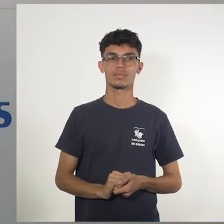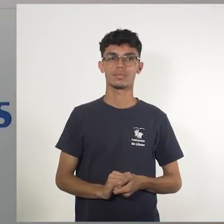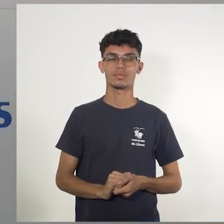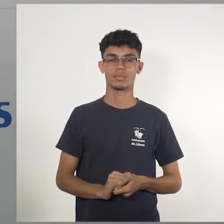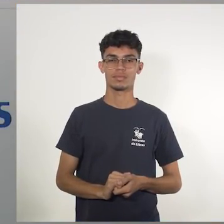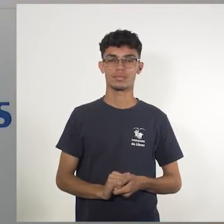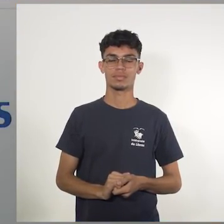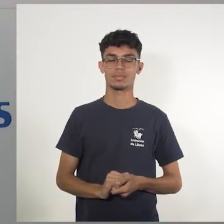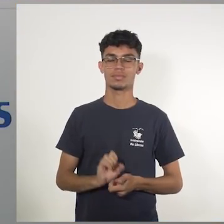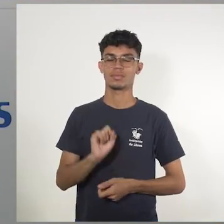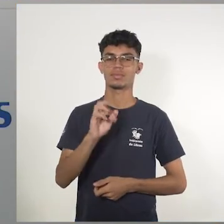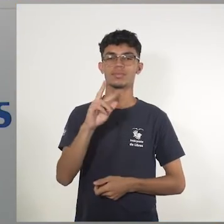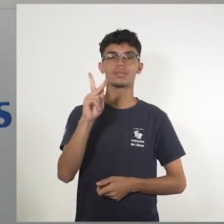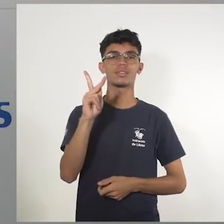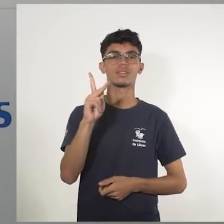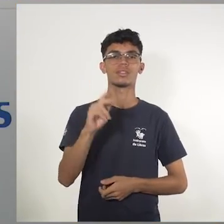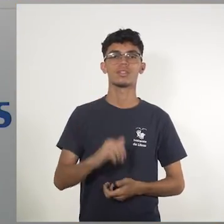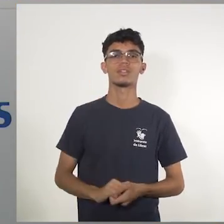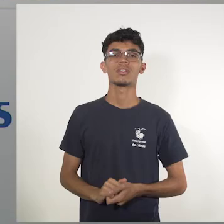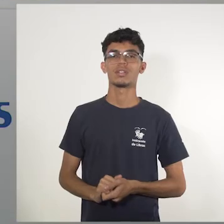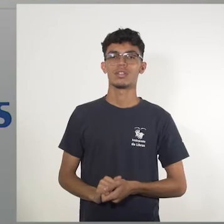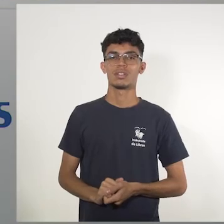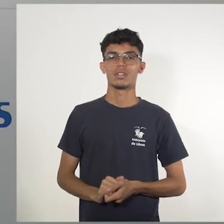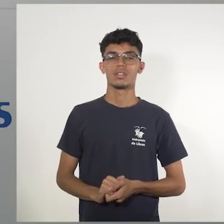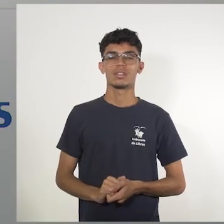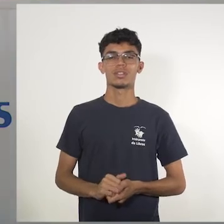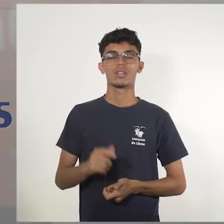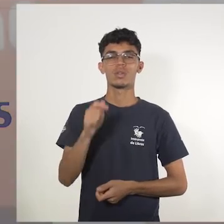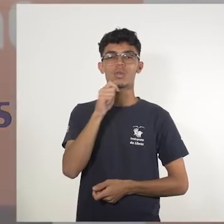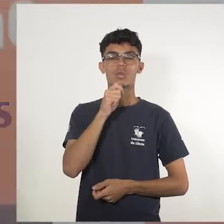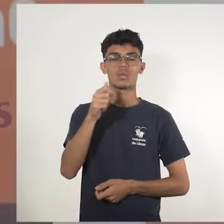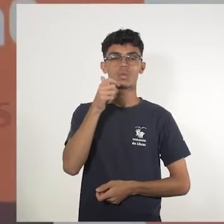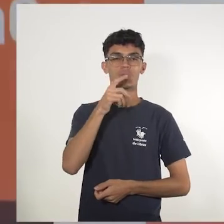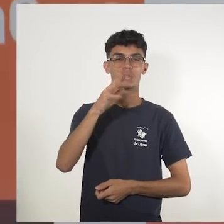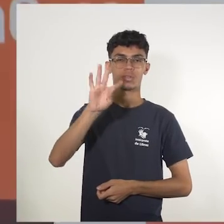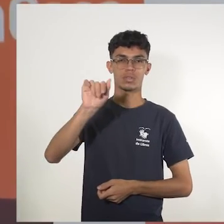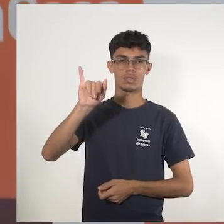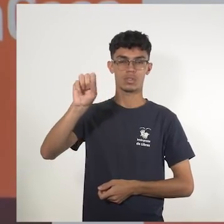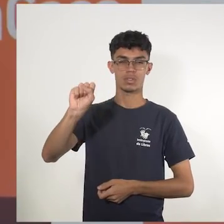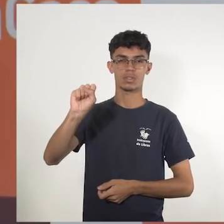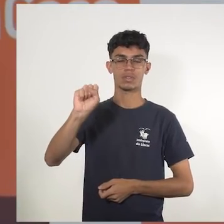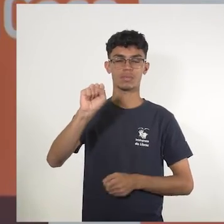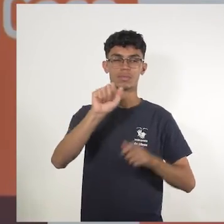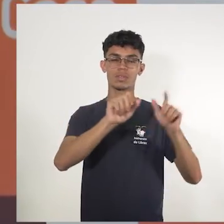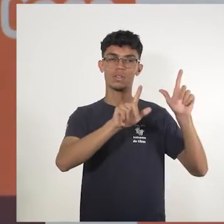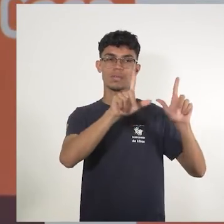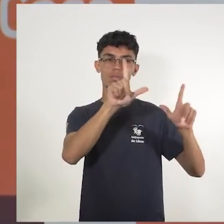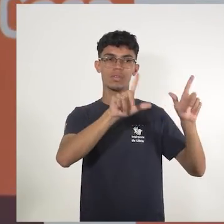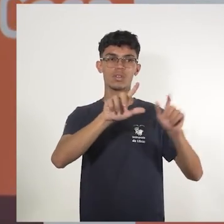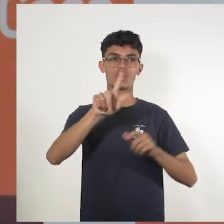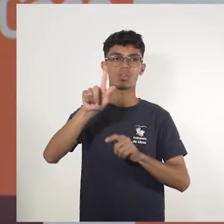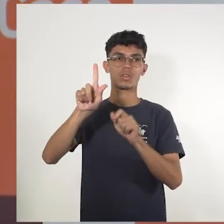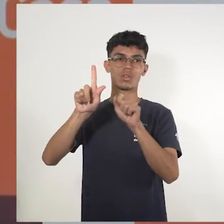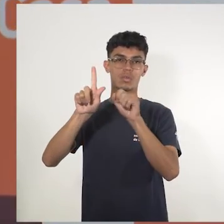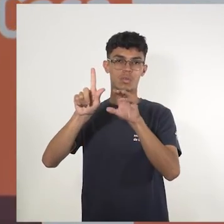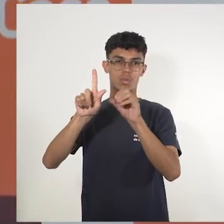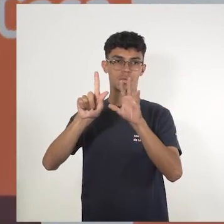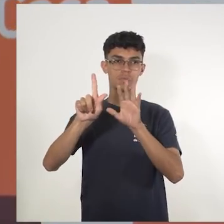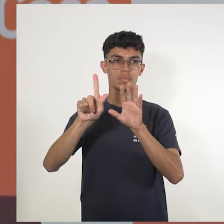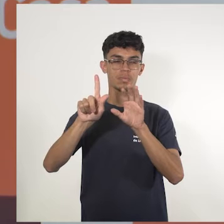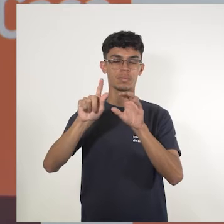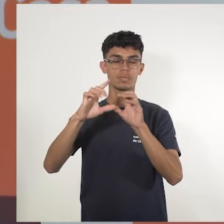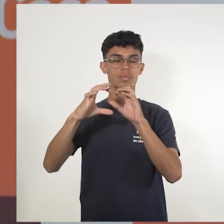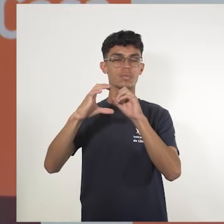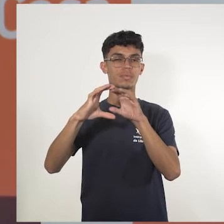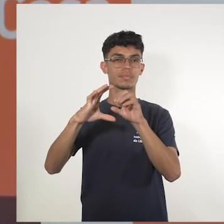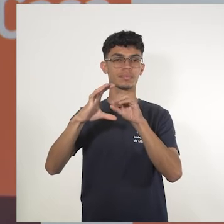Ok. Vamos agora à jornalista Thaís Luquezzi, da TV Globo. Ela pede aqui